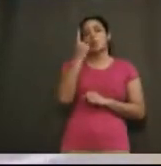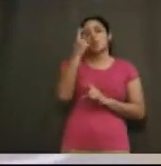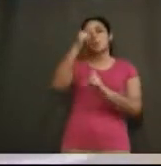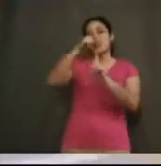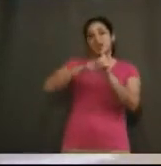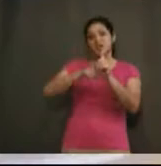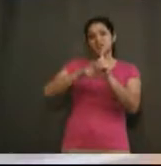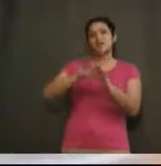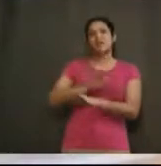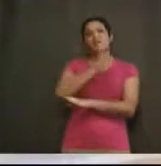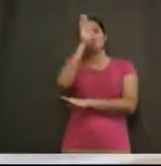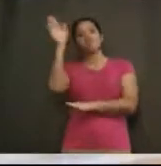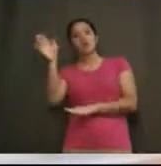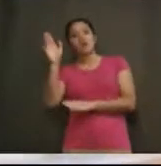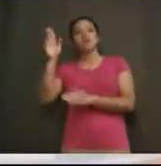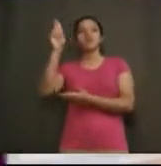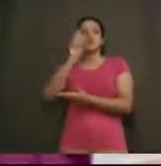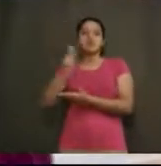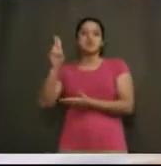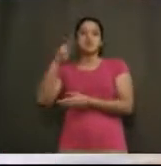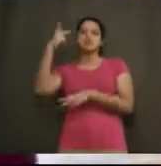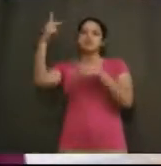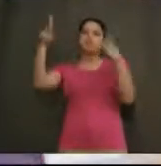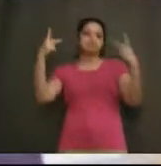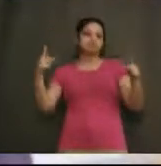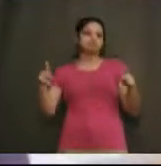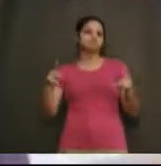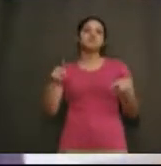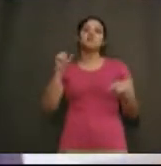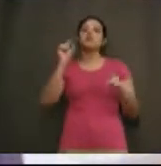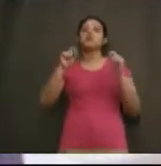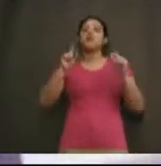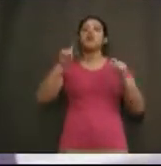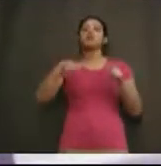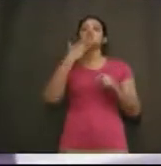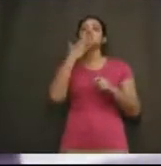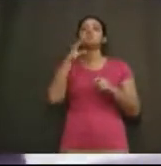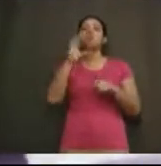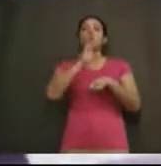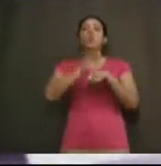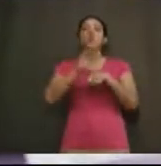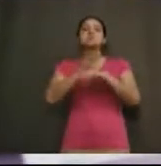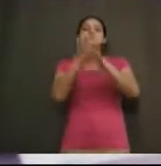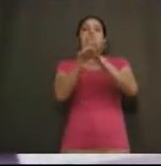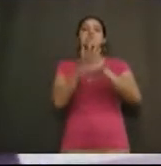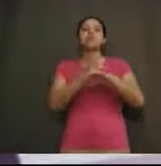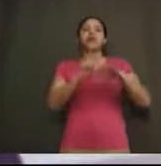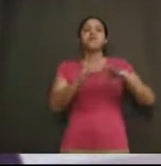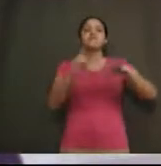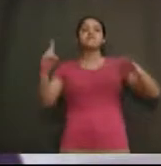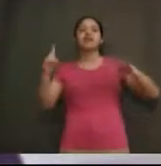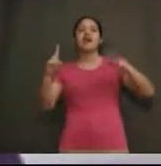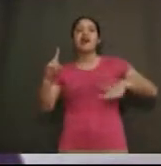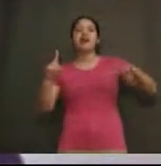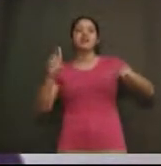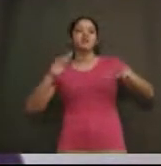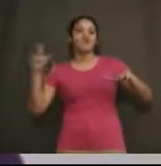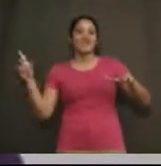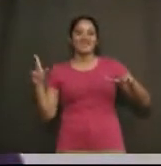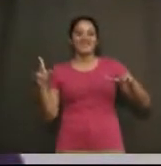própria universidade, fazendo cursos que estão fora da caixa, que ajudam na sua